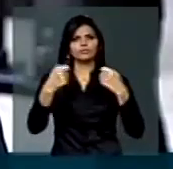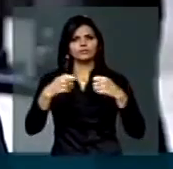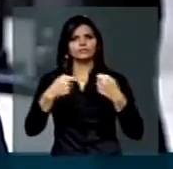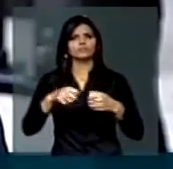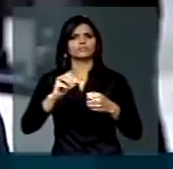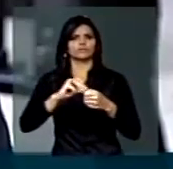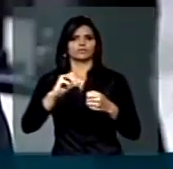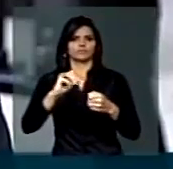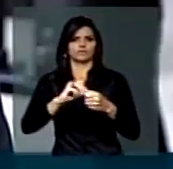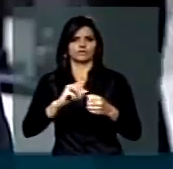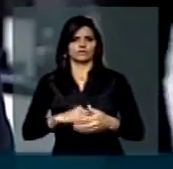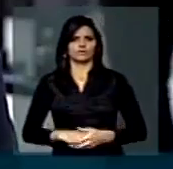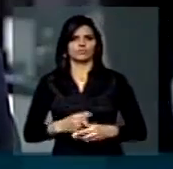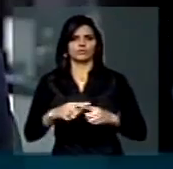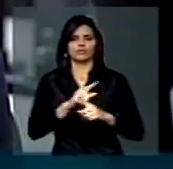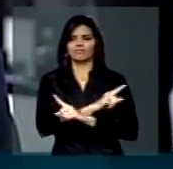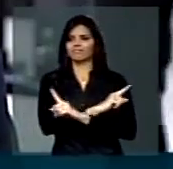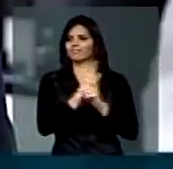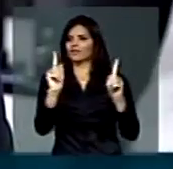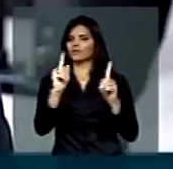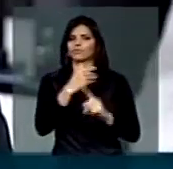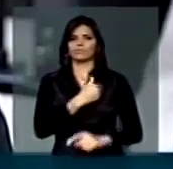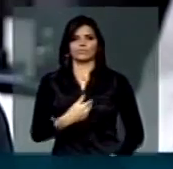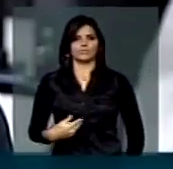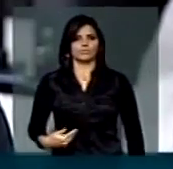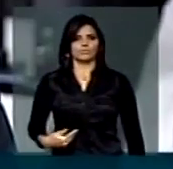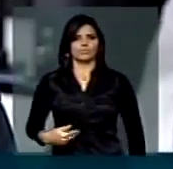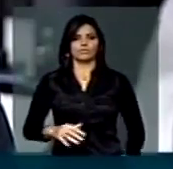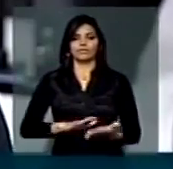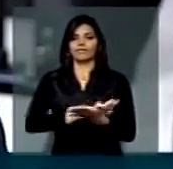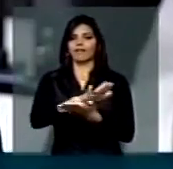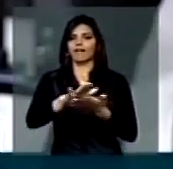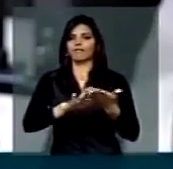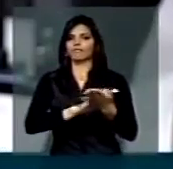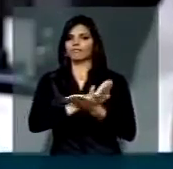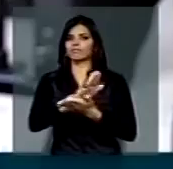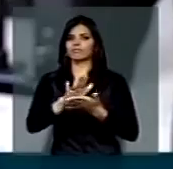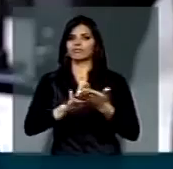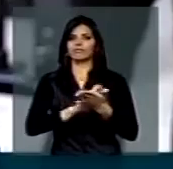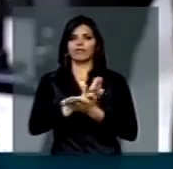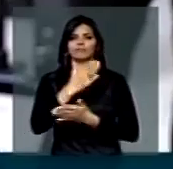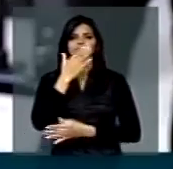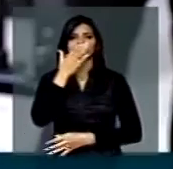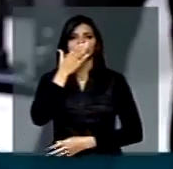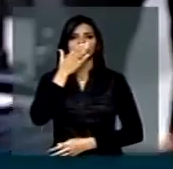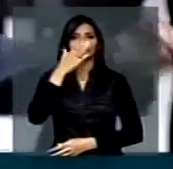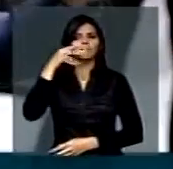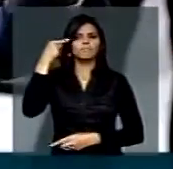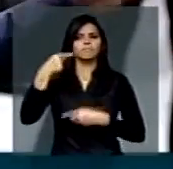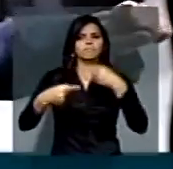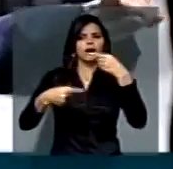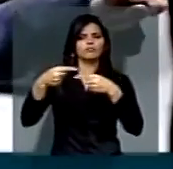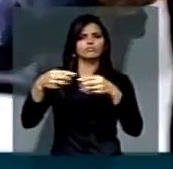fazer. A nenhum governo, a nenhum Estado, a nenhum partido, a